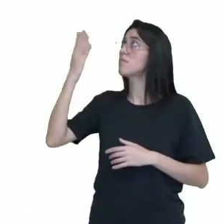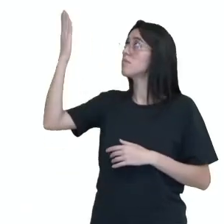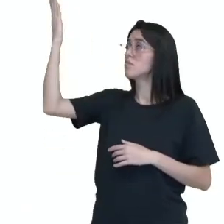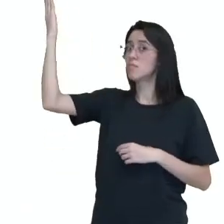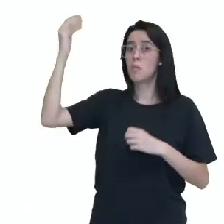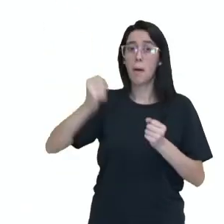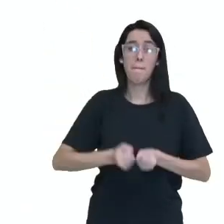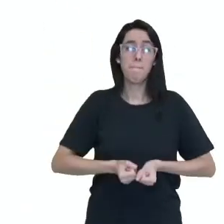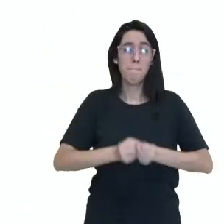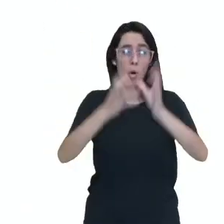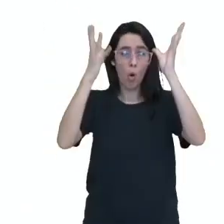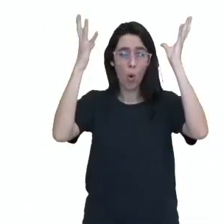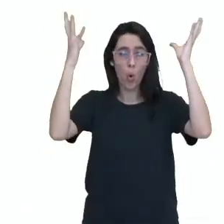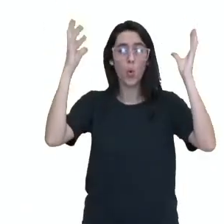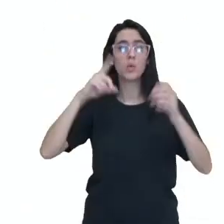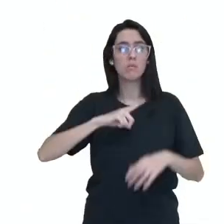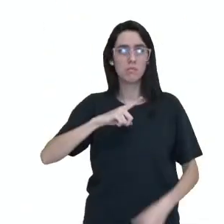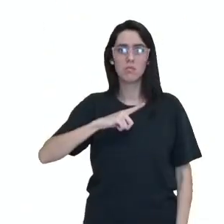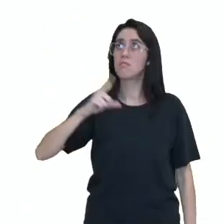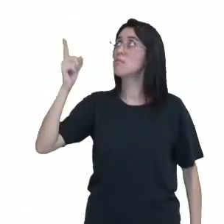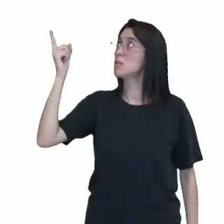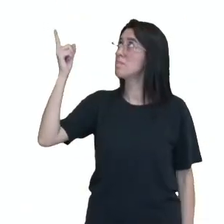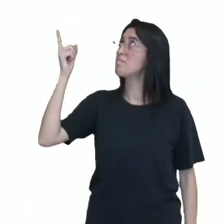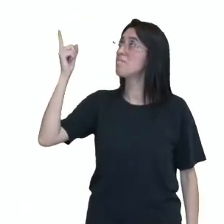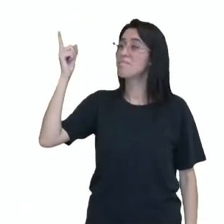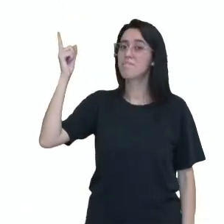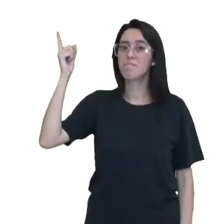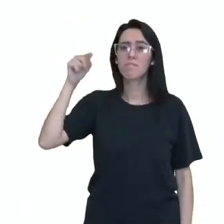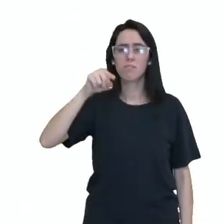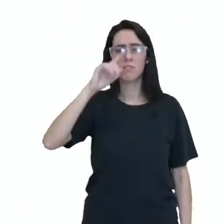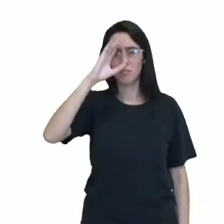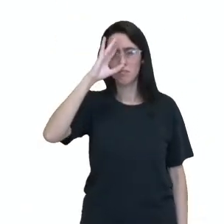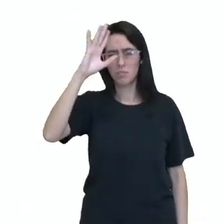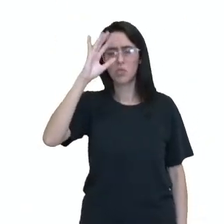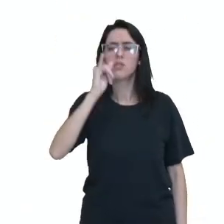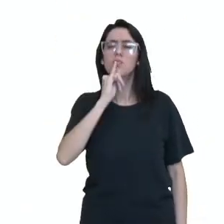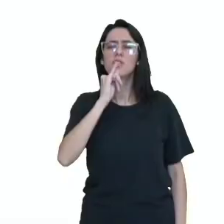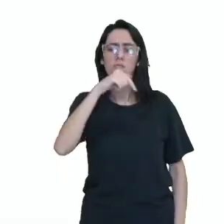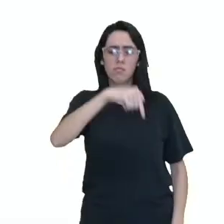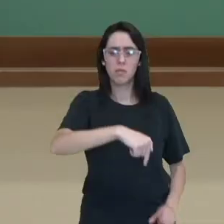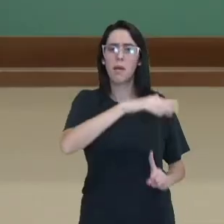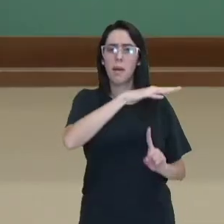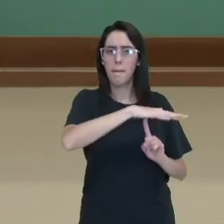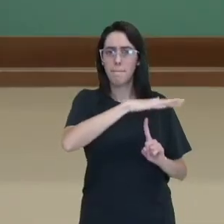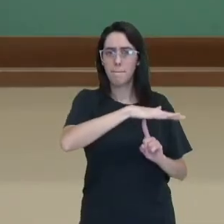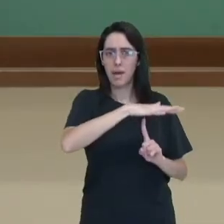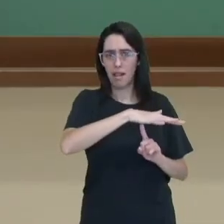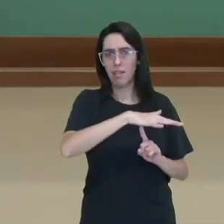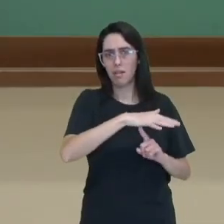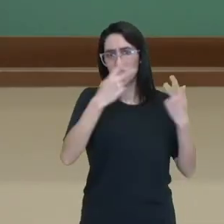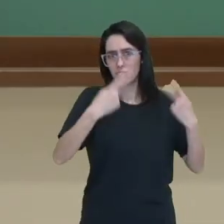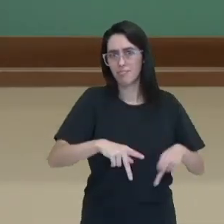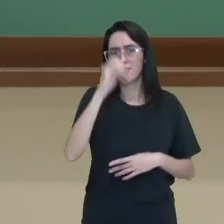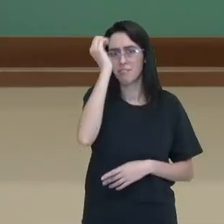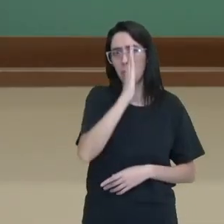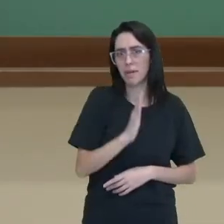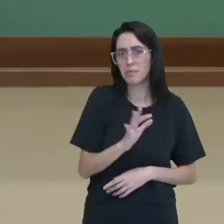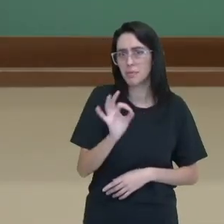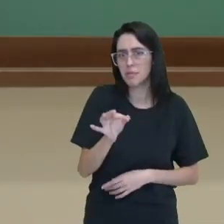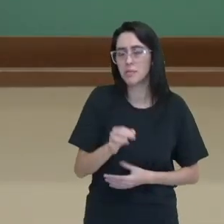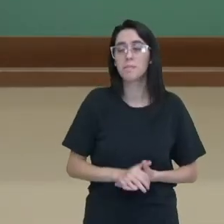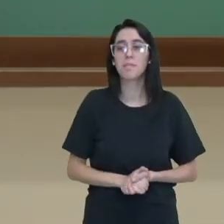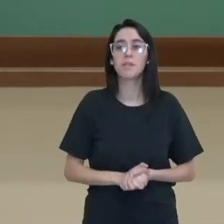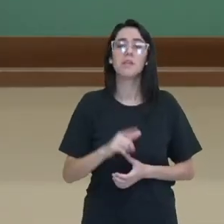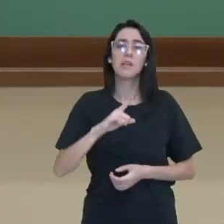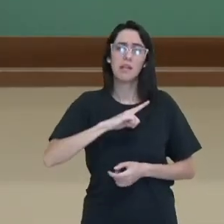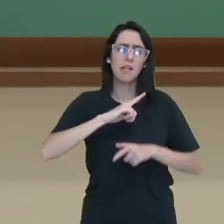das bombas. Imagina assim, o Paraná faz parte do Brasil como um todo. Nós